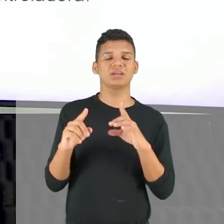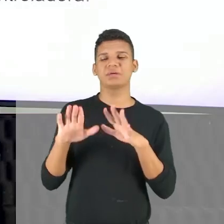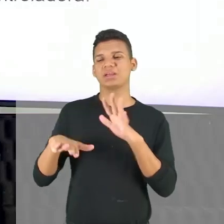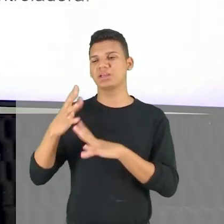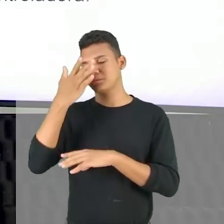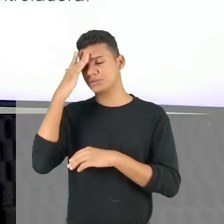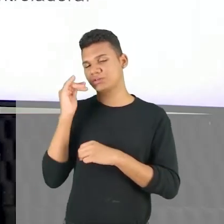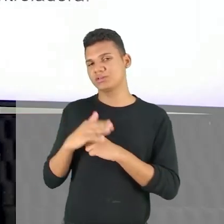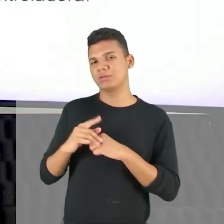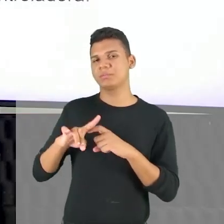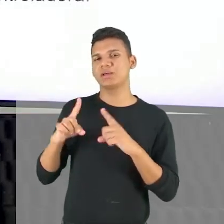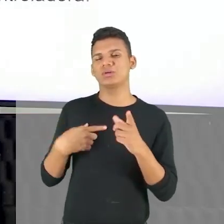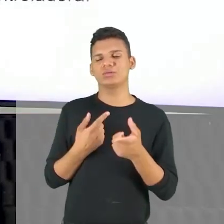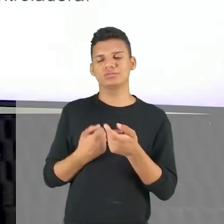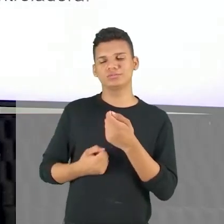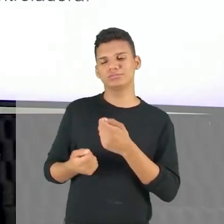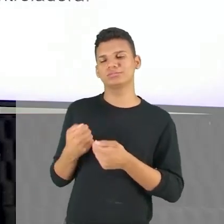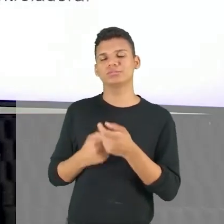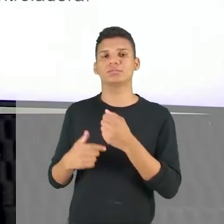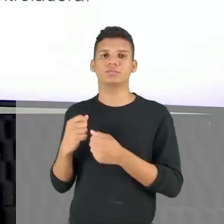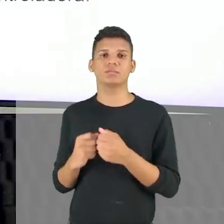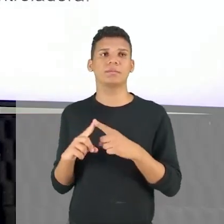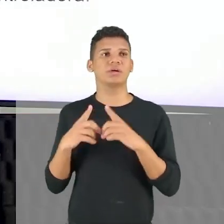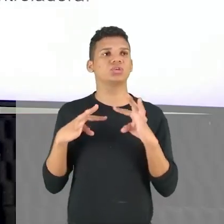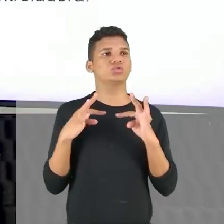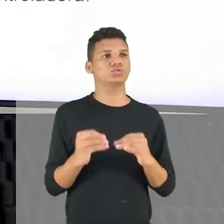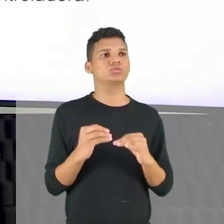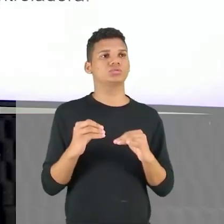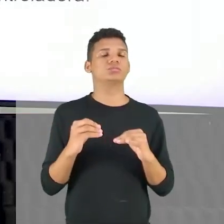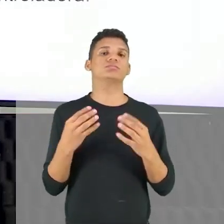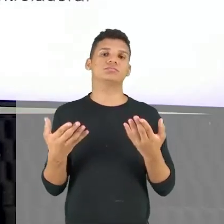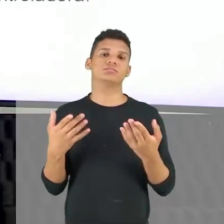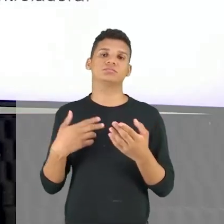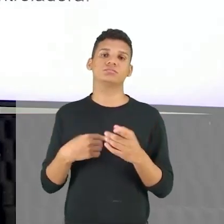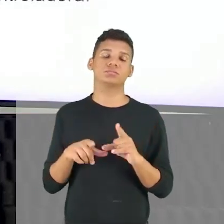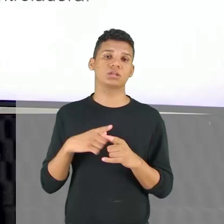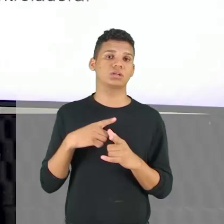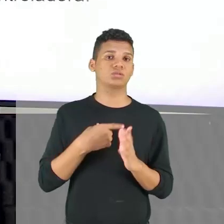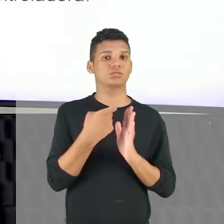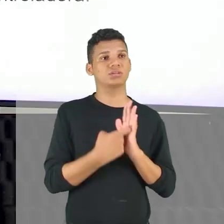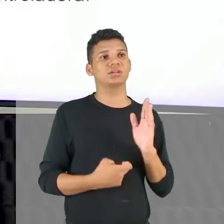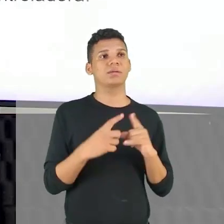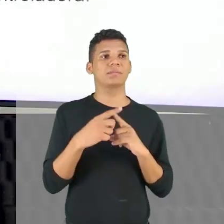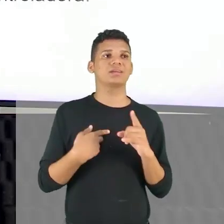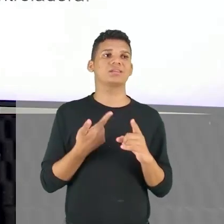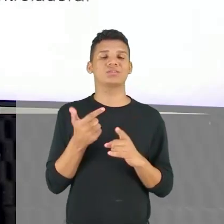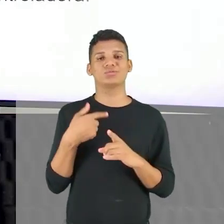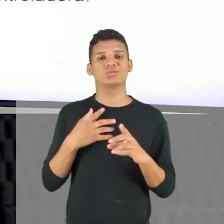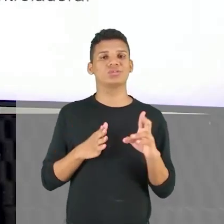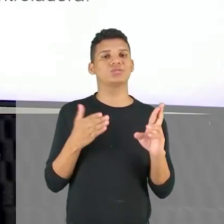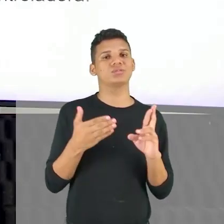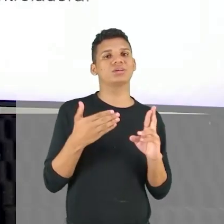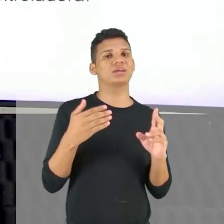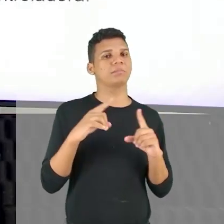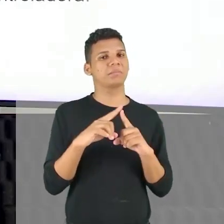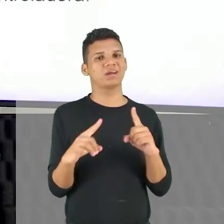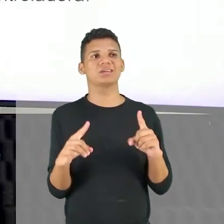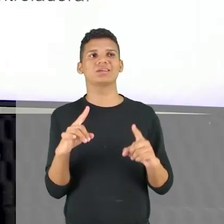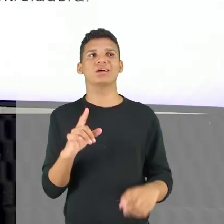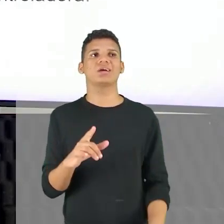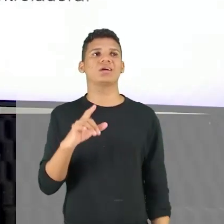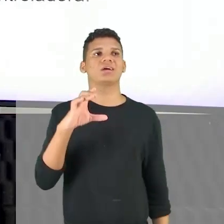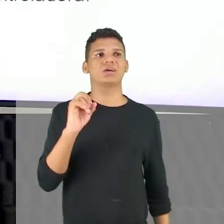presente de forma controladora. Tudo isso aqui, né? Basicamente estão no texto, mas não se refere à cortina de